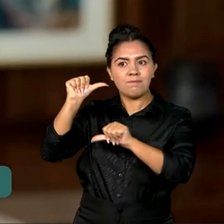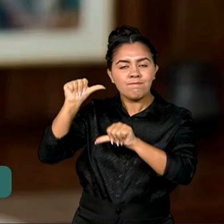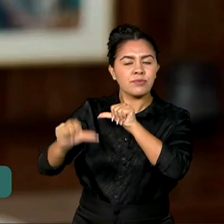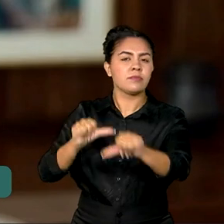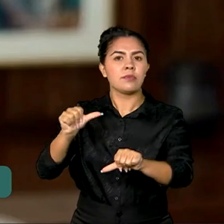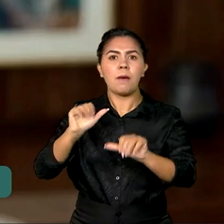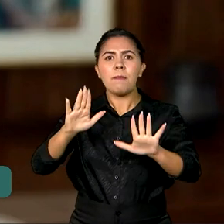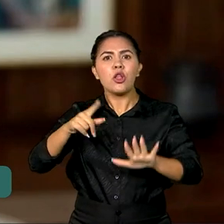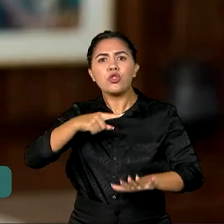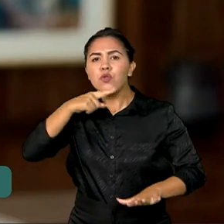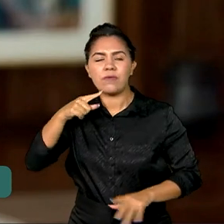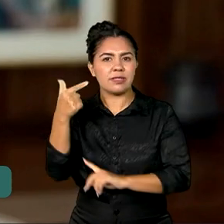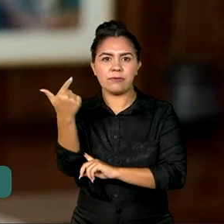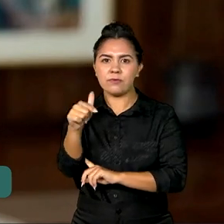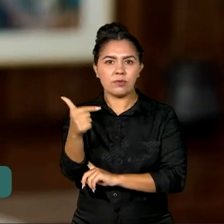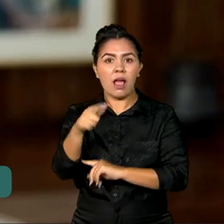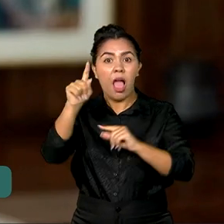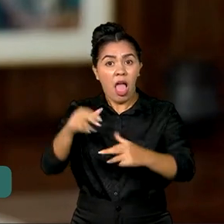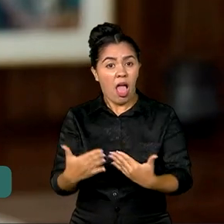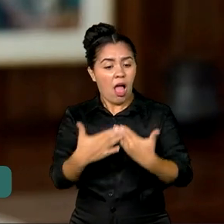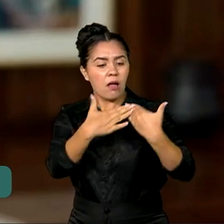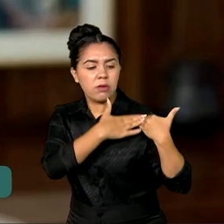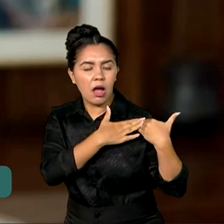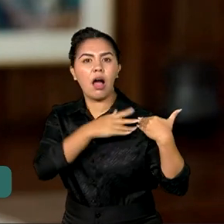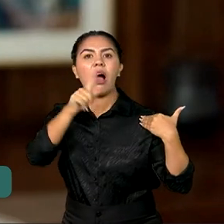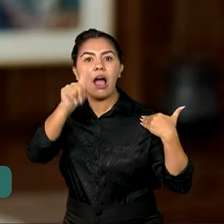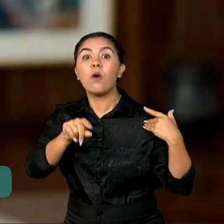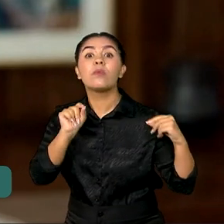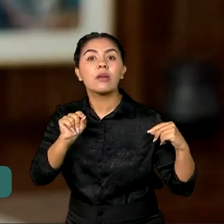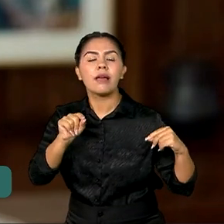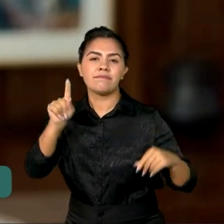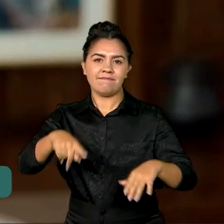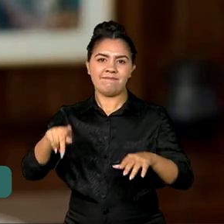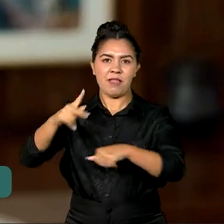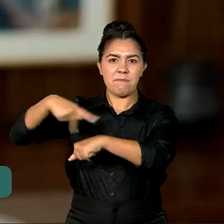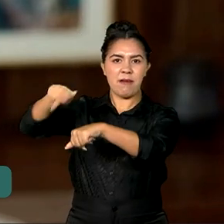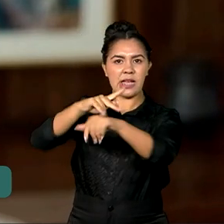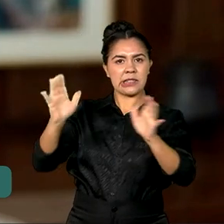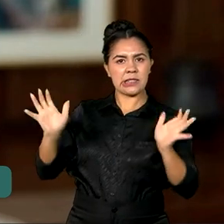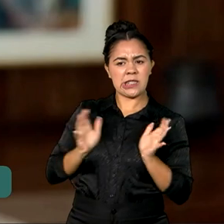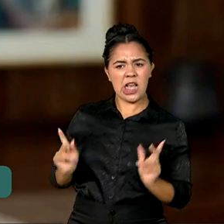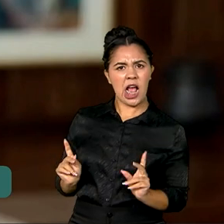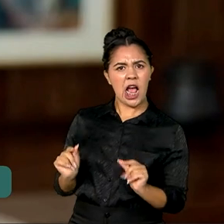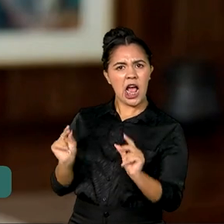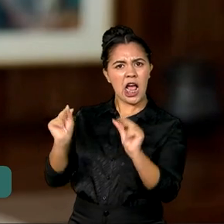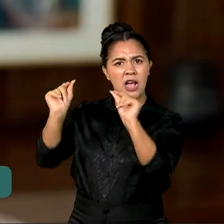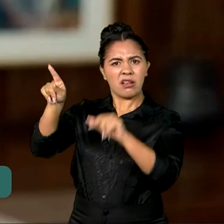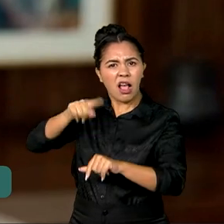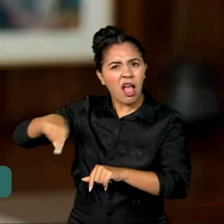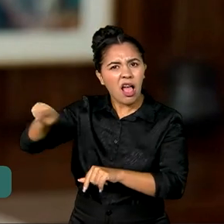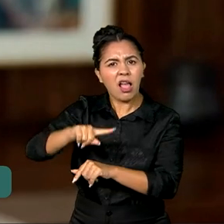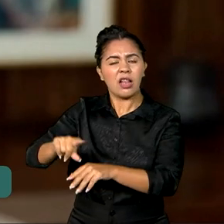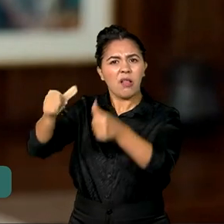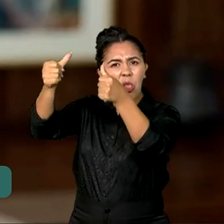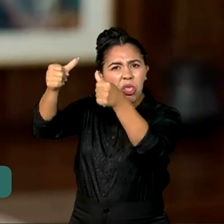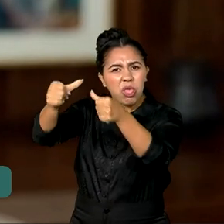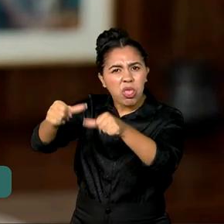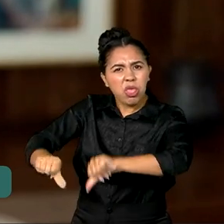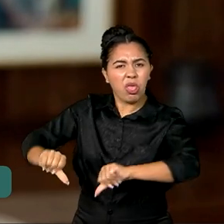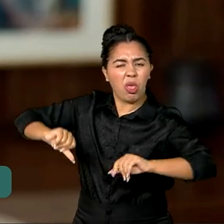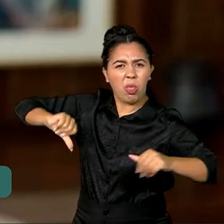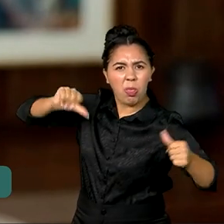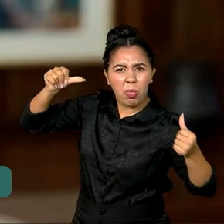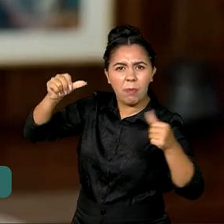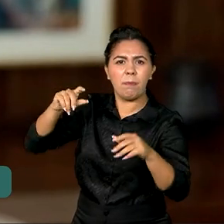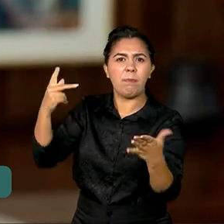que a maior responsabilidade recai sobre os países ricos, cujo histórico de emissões culminou na crise climática